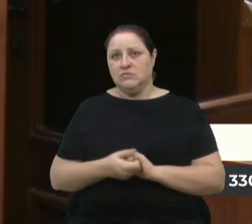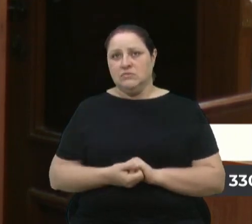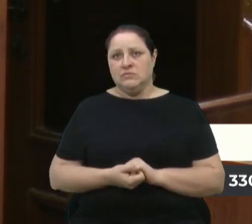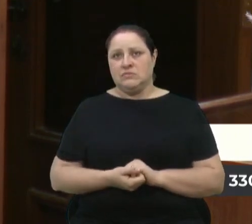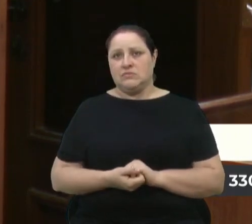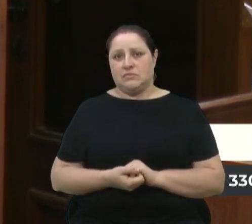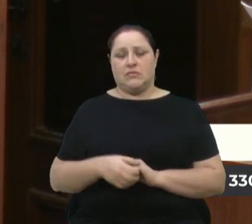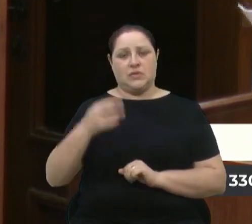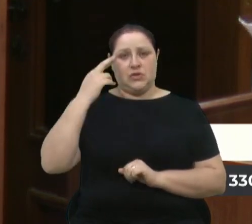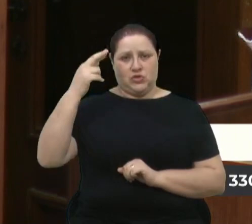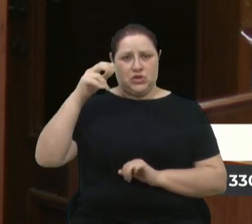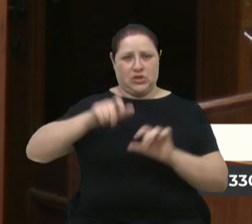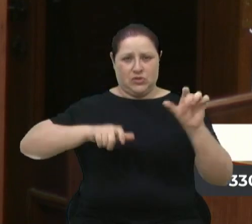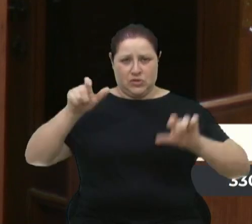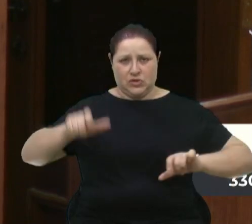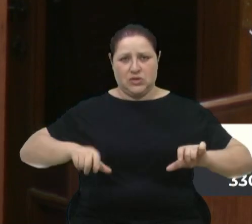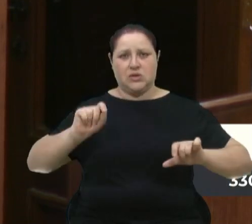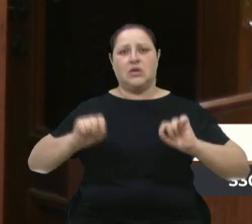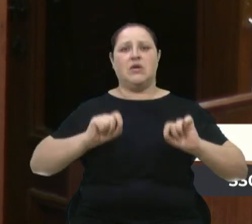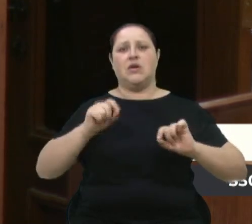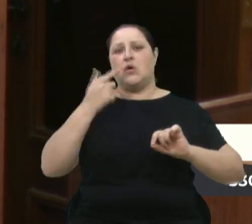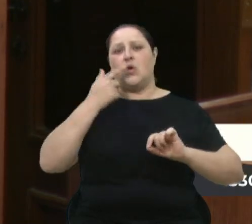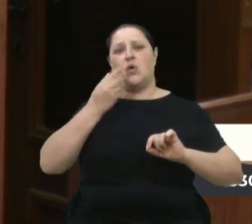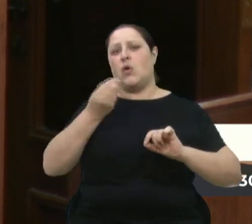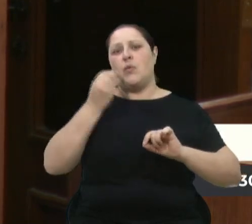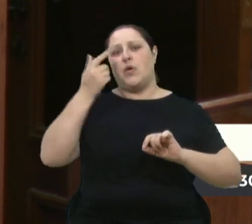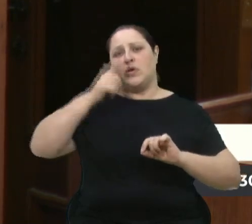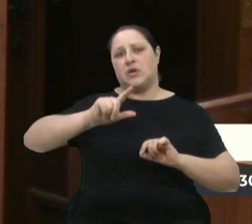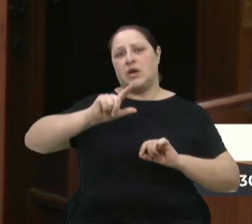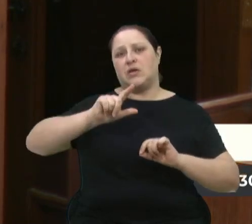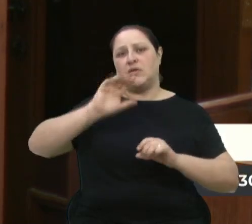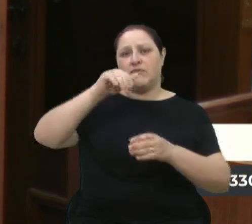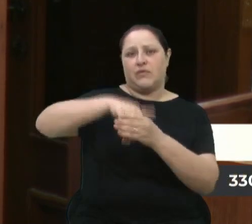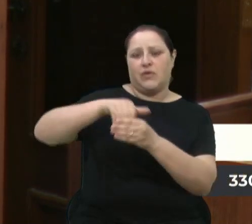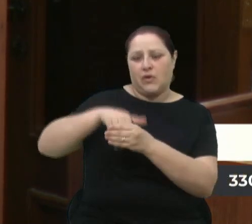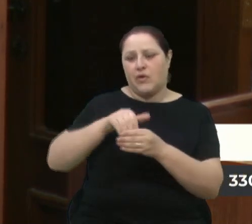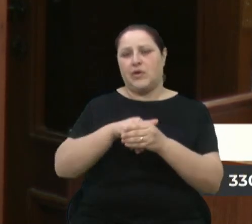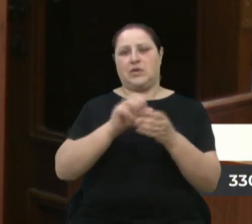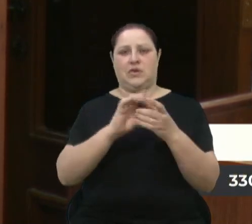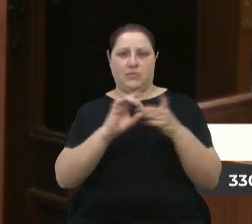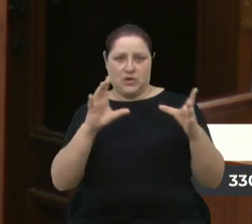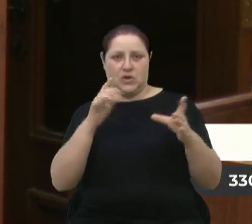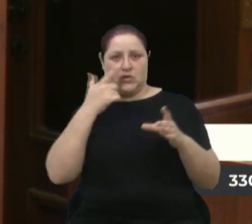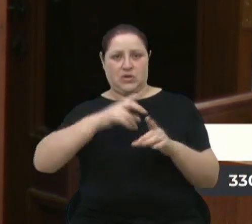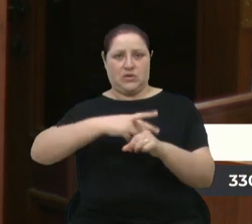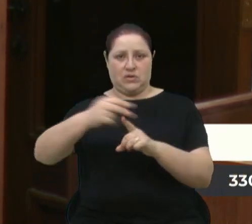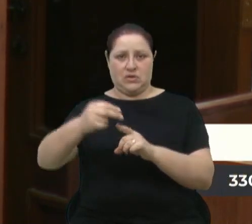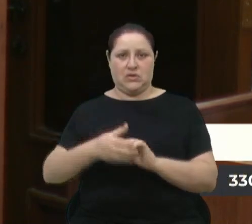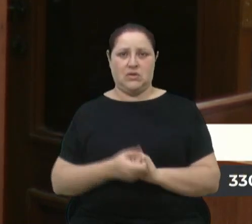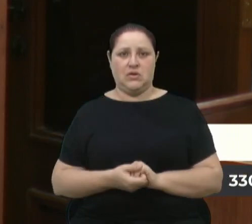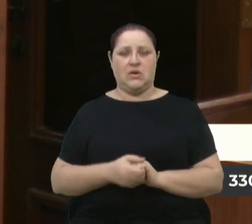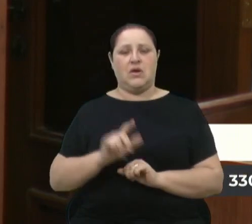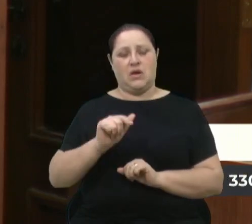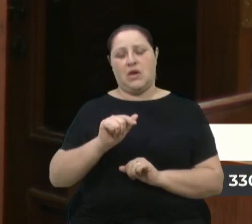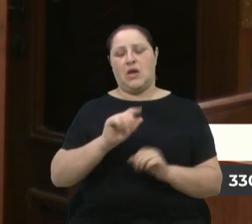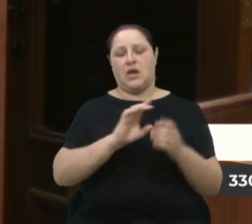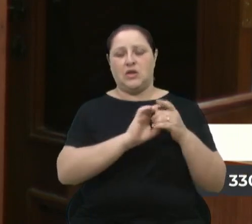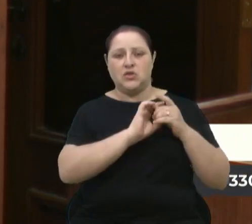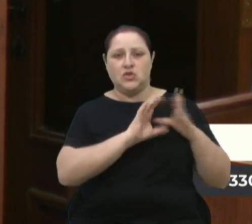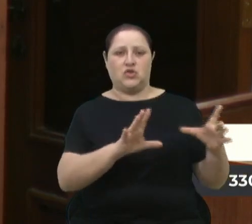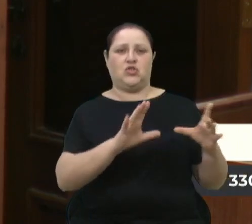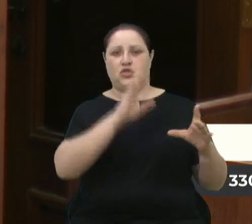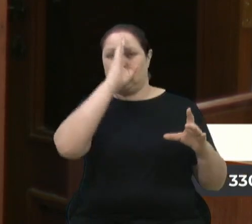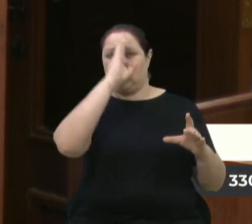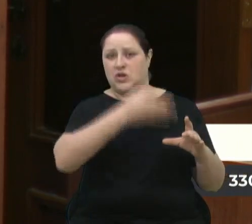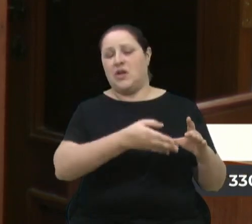os diretores são eleitos democraticamente. Então, nós estamos falando de eleições diretas para os diretores. Essas